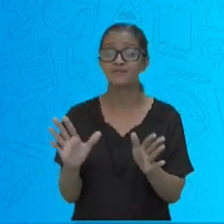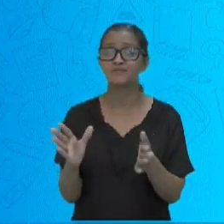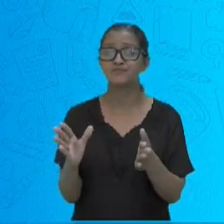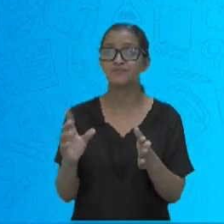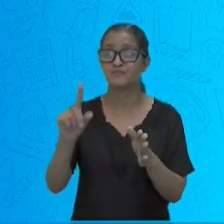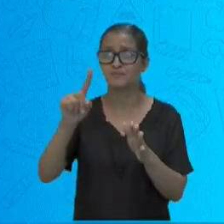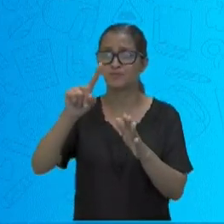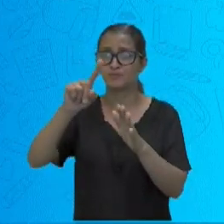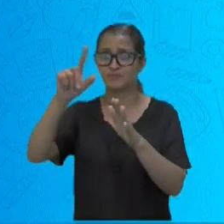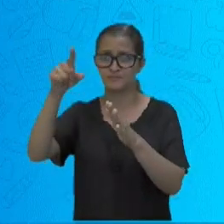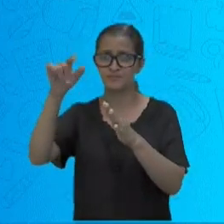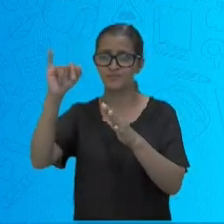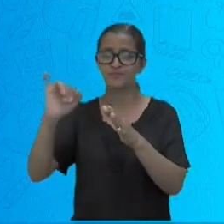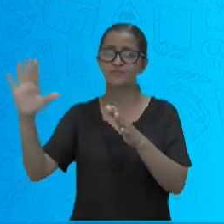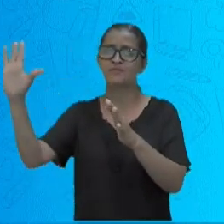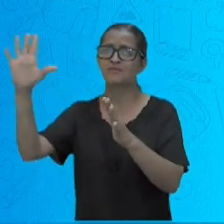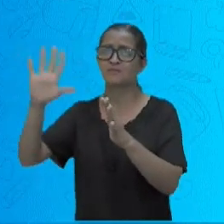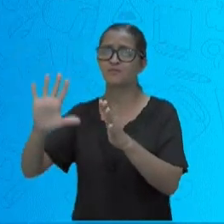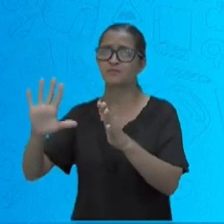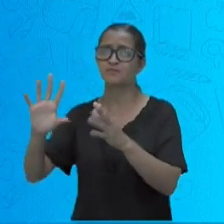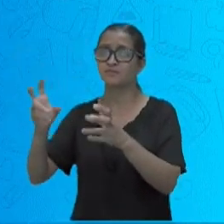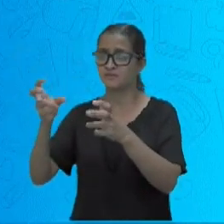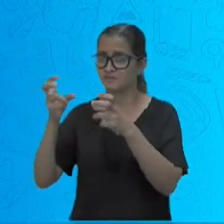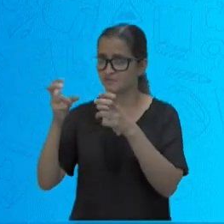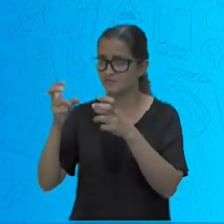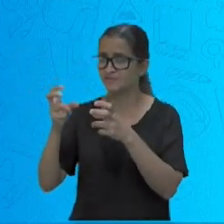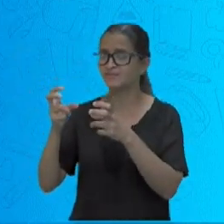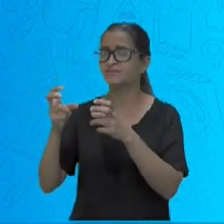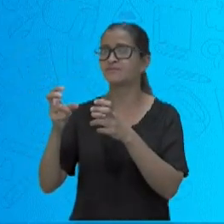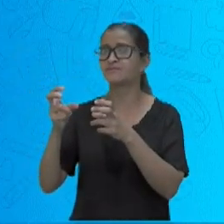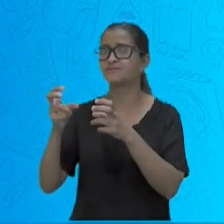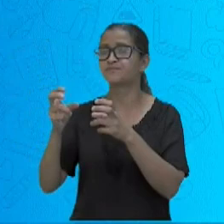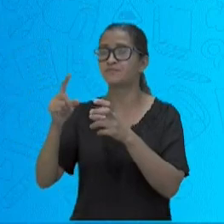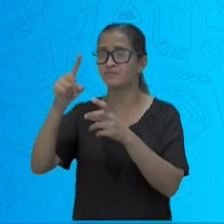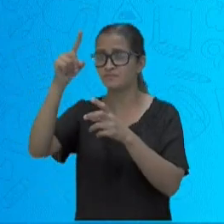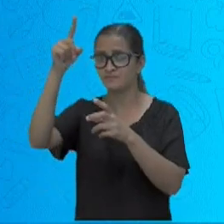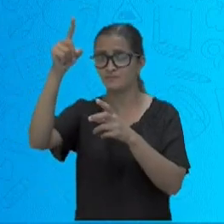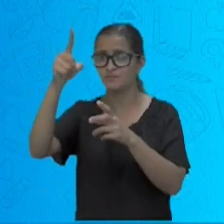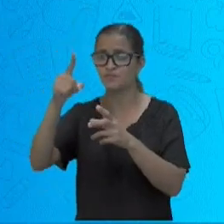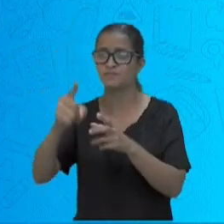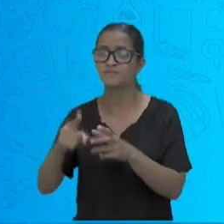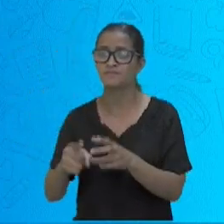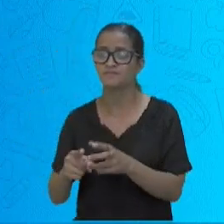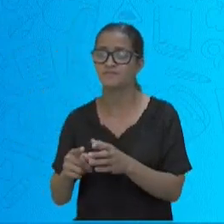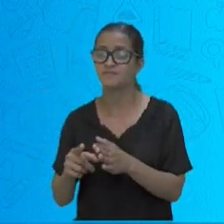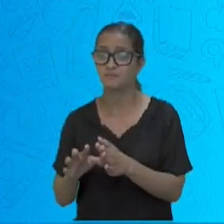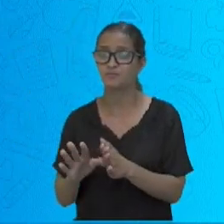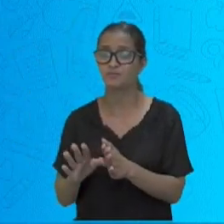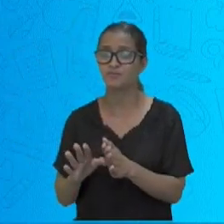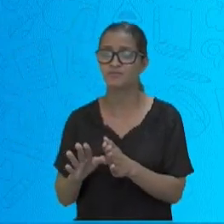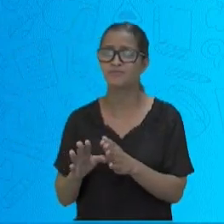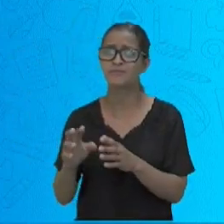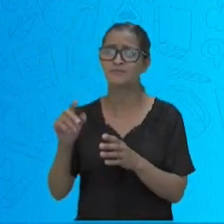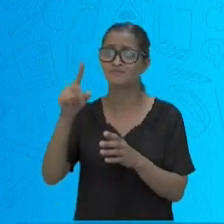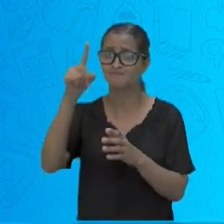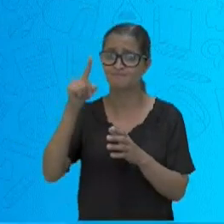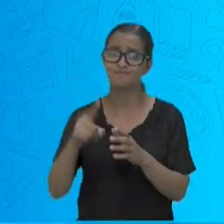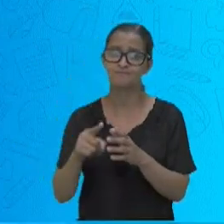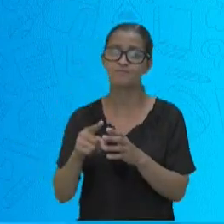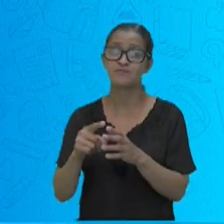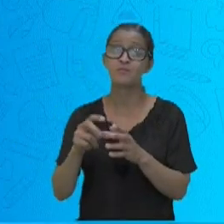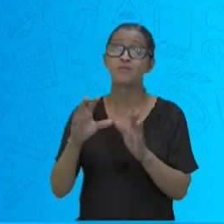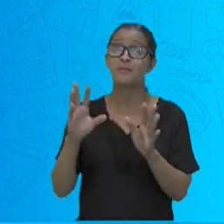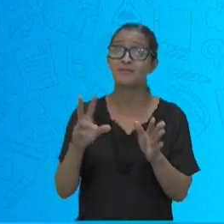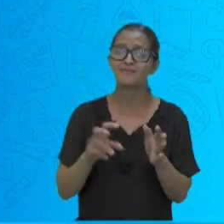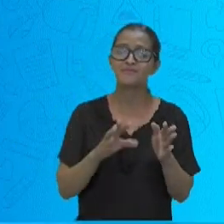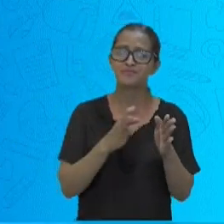aqui então esse tracinho. E cada tracinho meu, eu vou representá-lo de 5 em